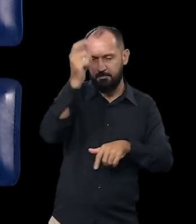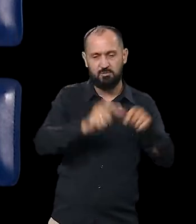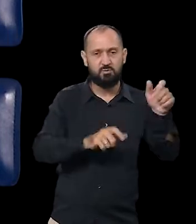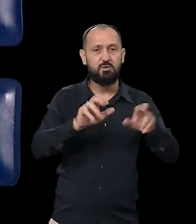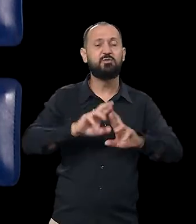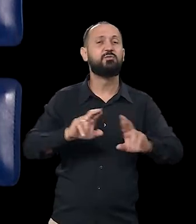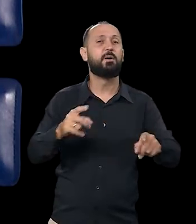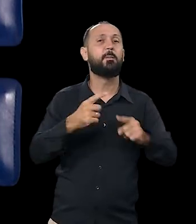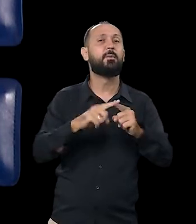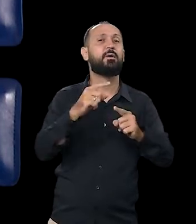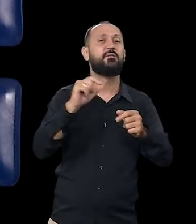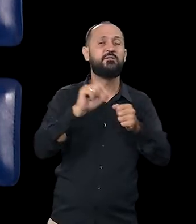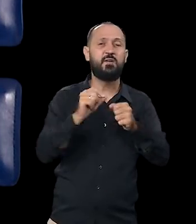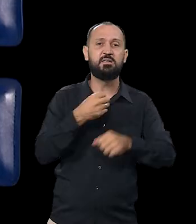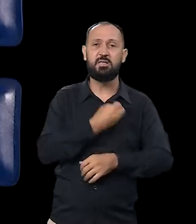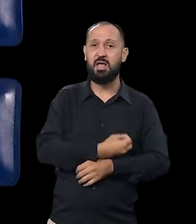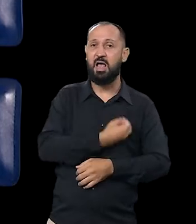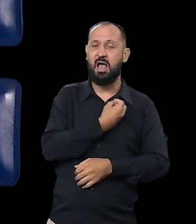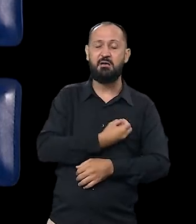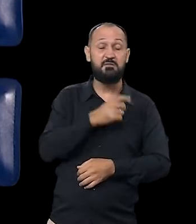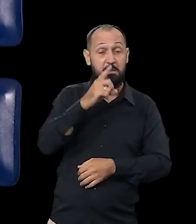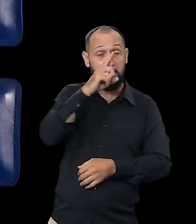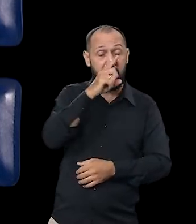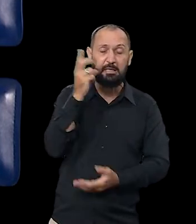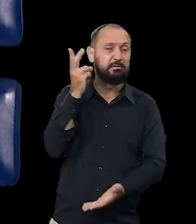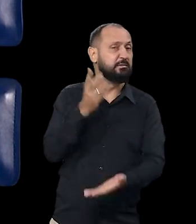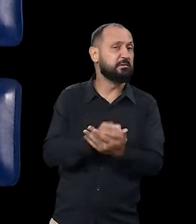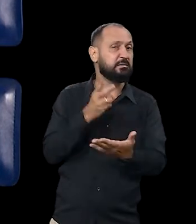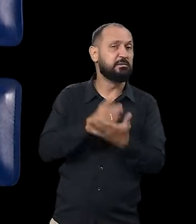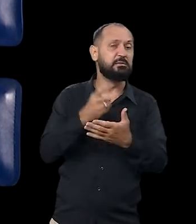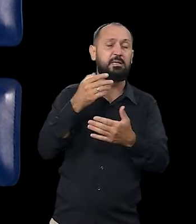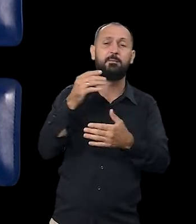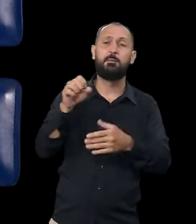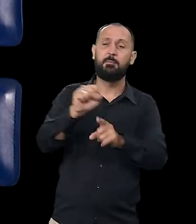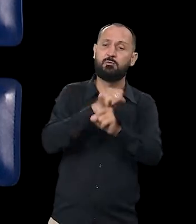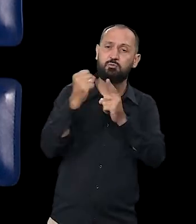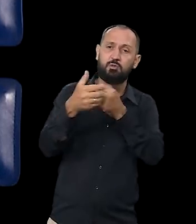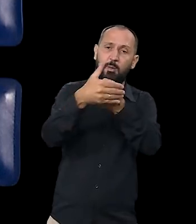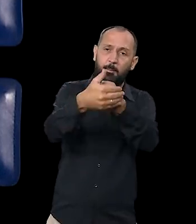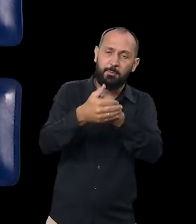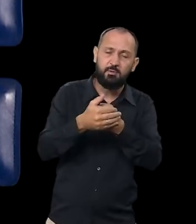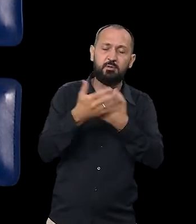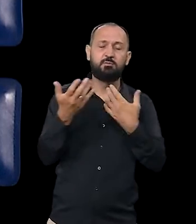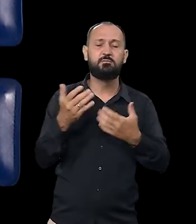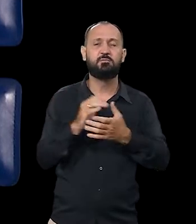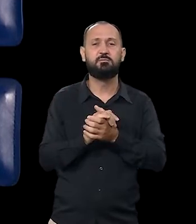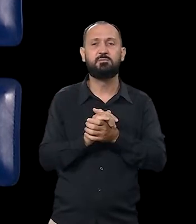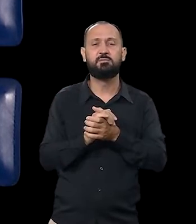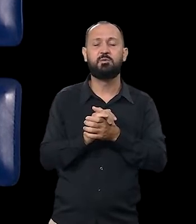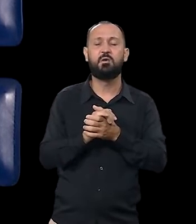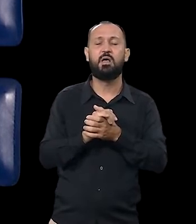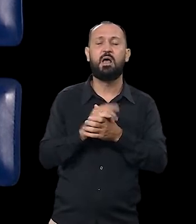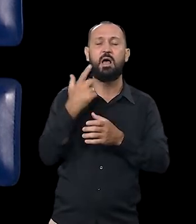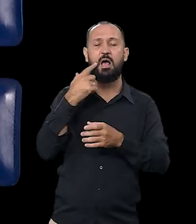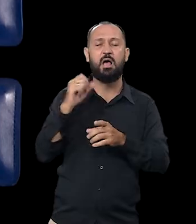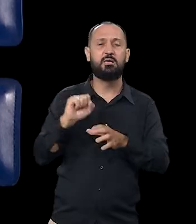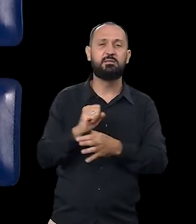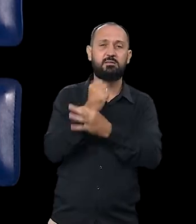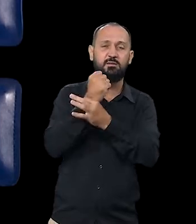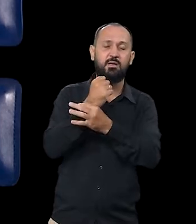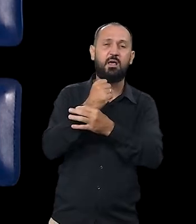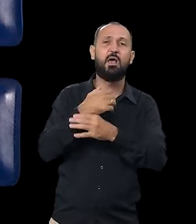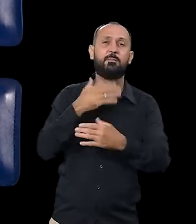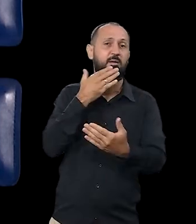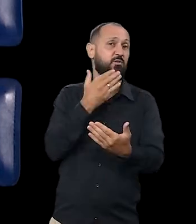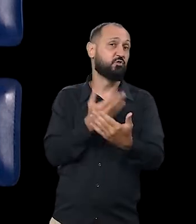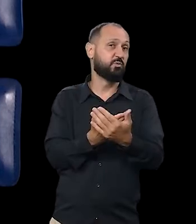são seres diferenciados, porque eles colocam a vida deles em risco para proteger a sociedade civil. Então, a segurança pública,